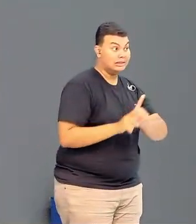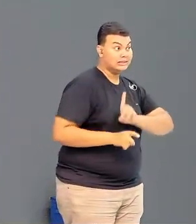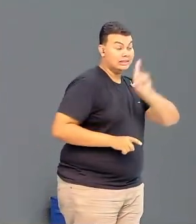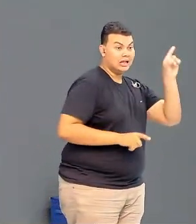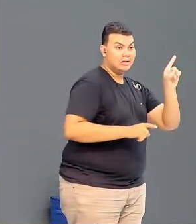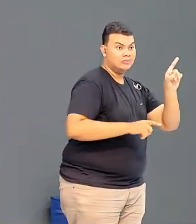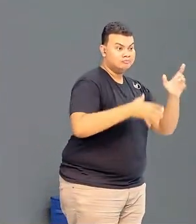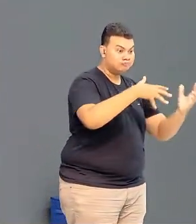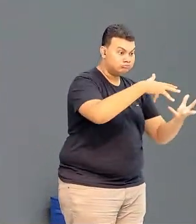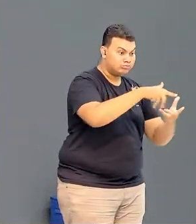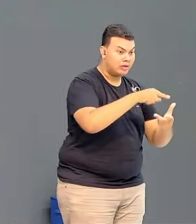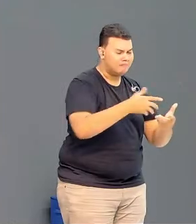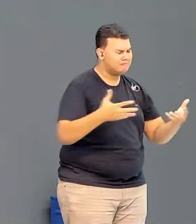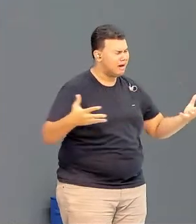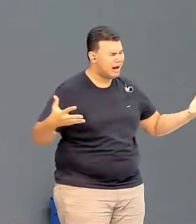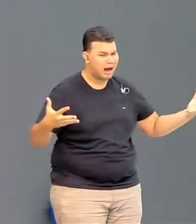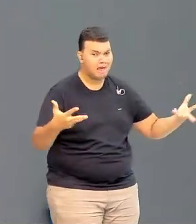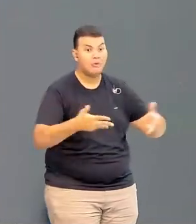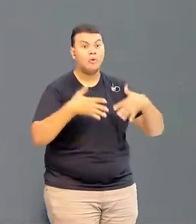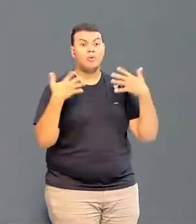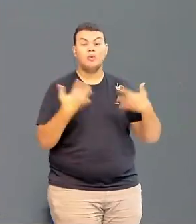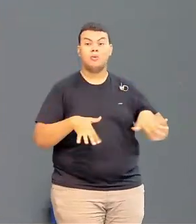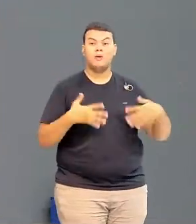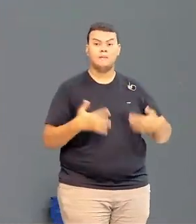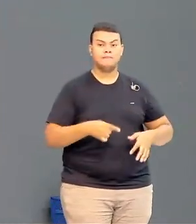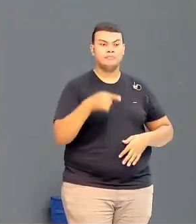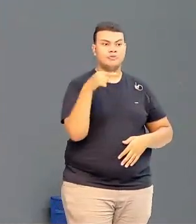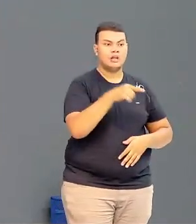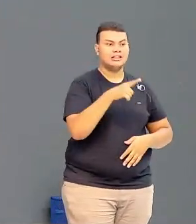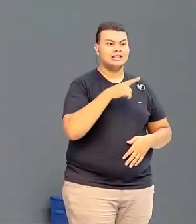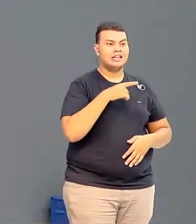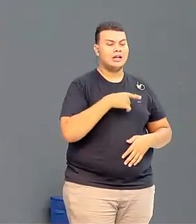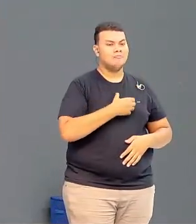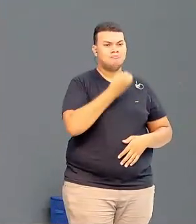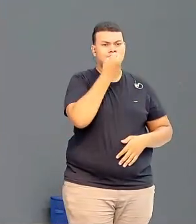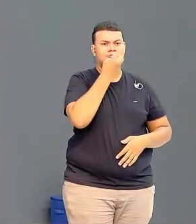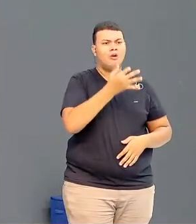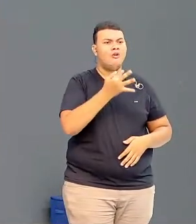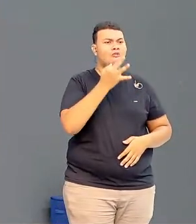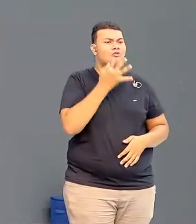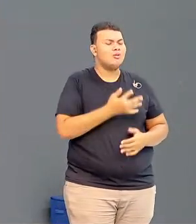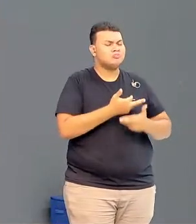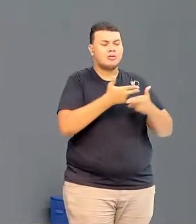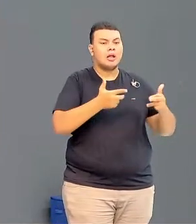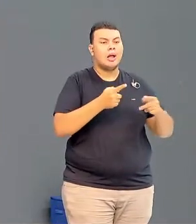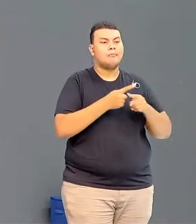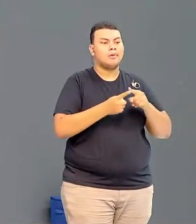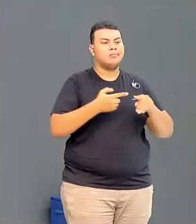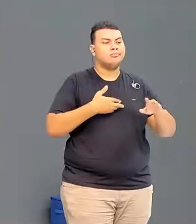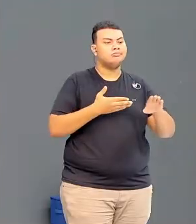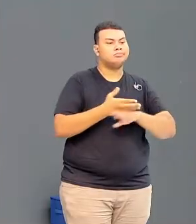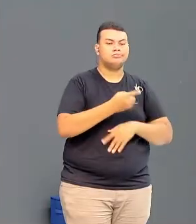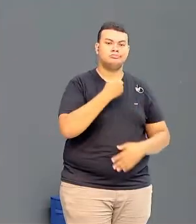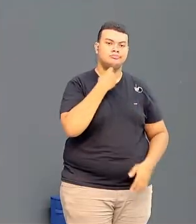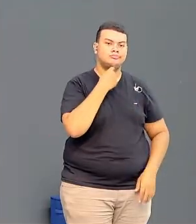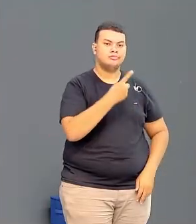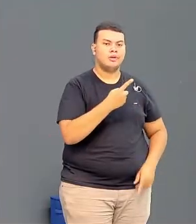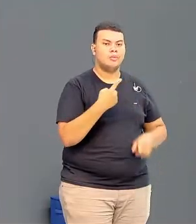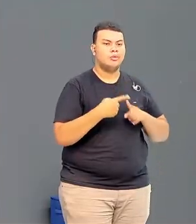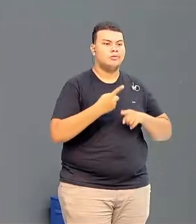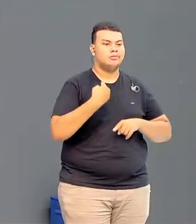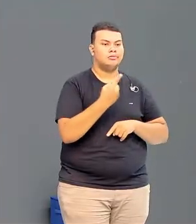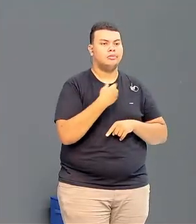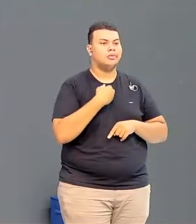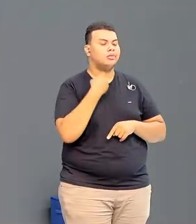frente é maravilhoso demais. A terra mana leite e mel, mas não dá para a gente chegar lá, não dá para a gente